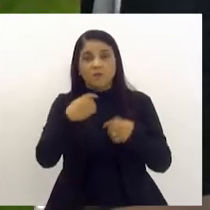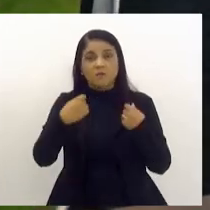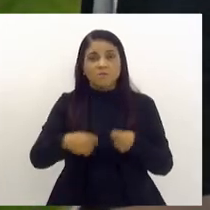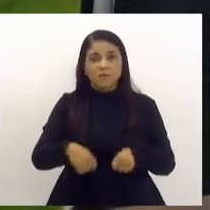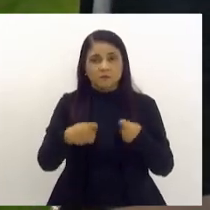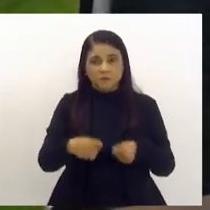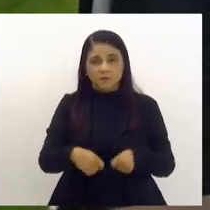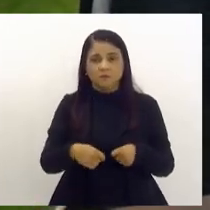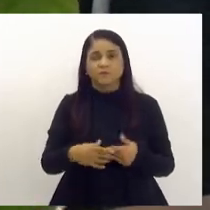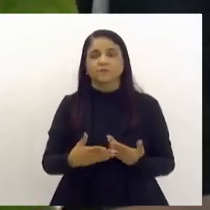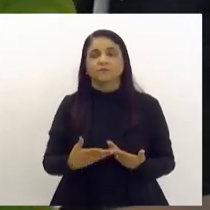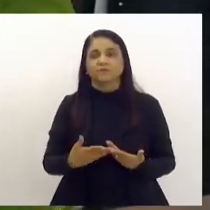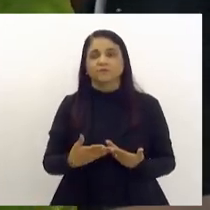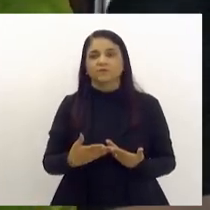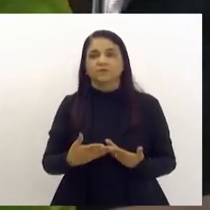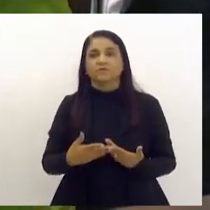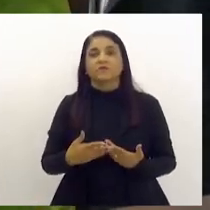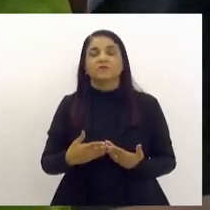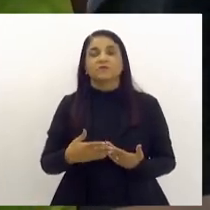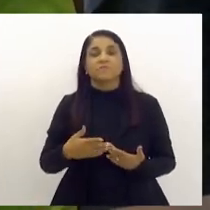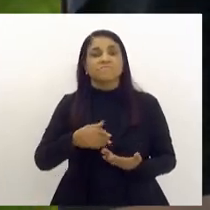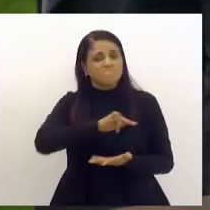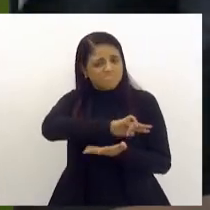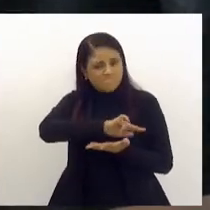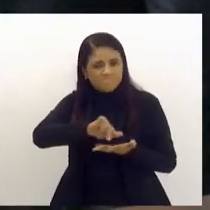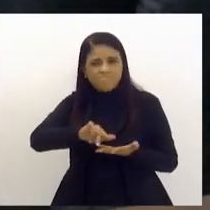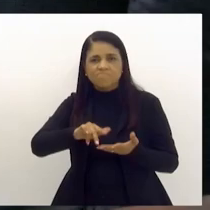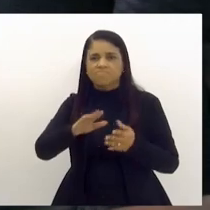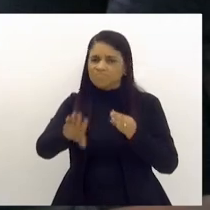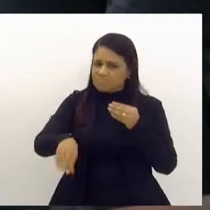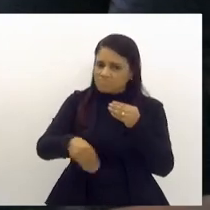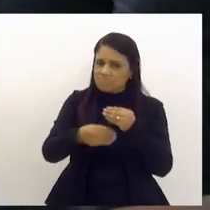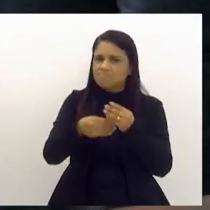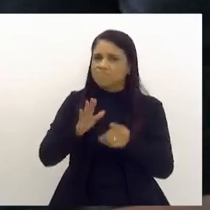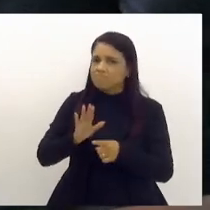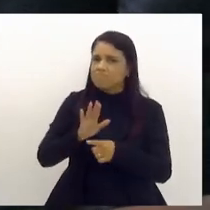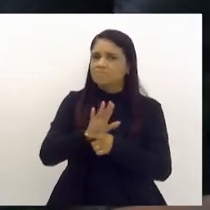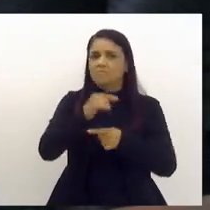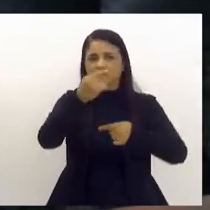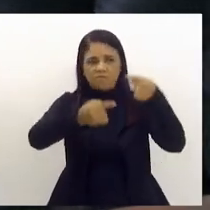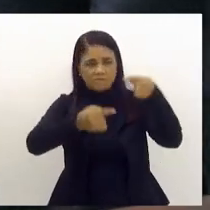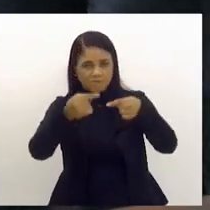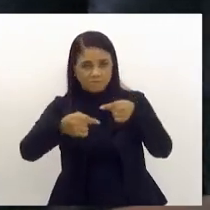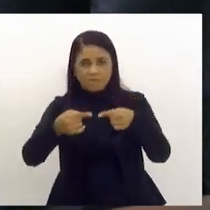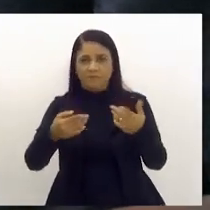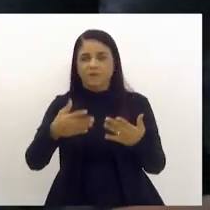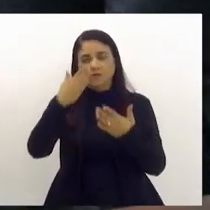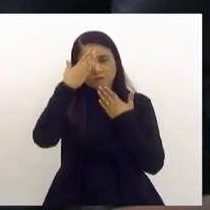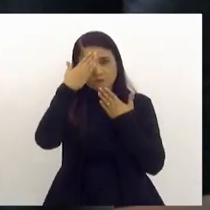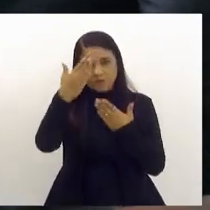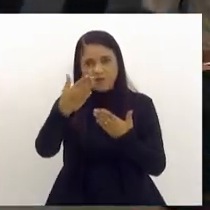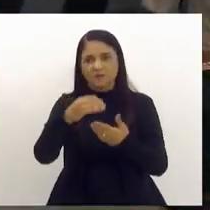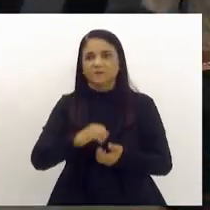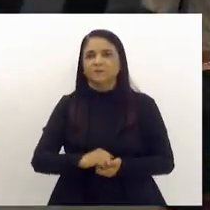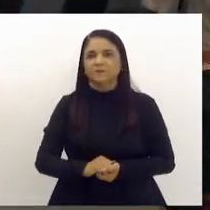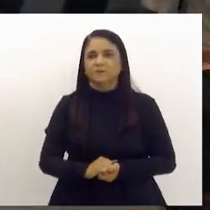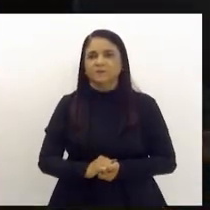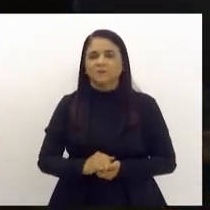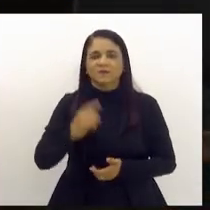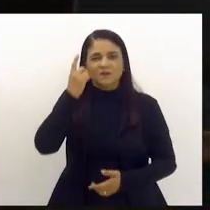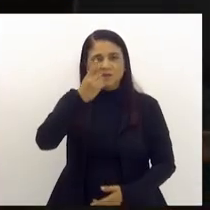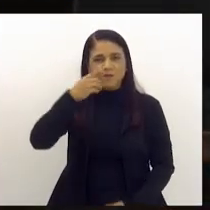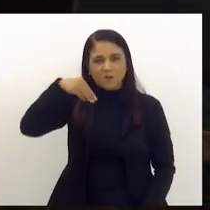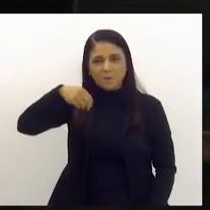ser ouvidos. Nós temos muito a acrescentar nesse debate que está sendo feito. Muito obrigado. Obrigado, deputado